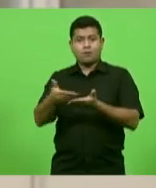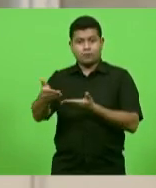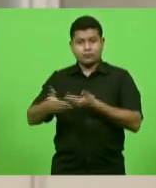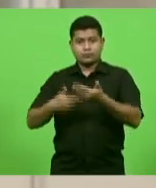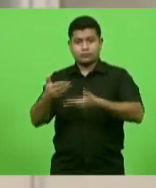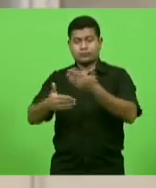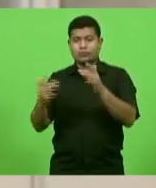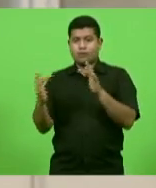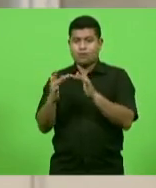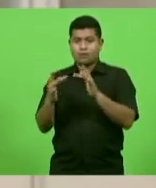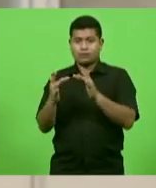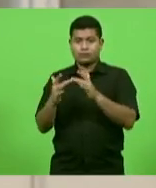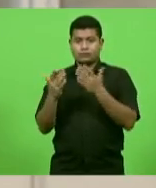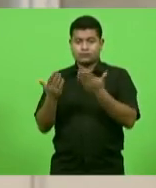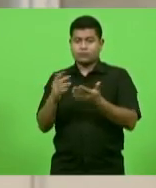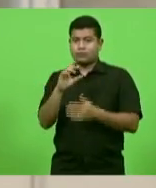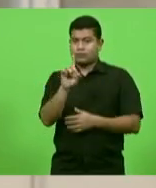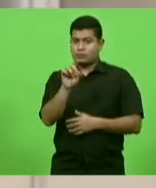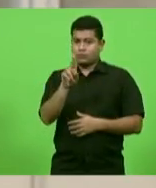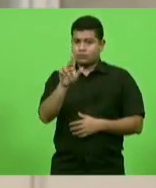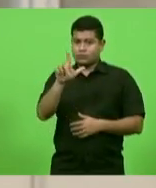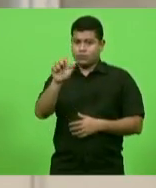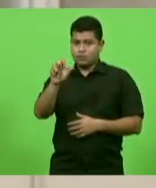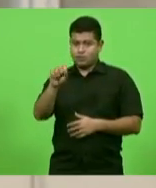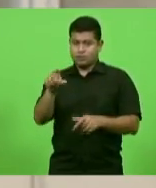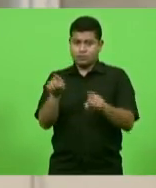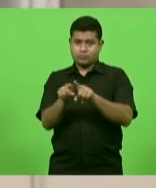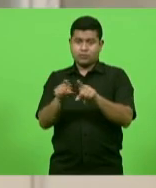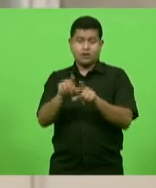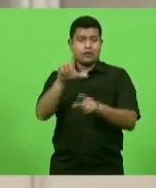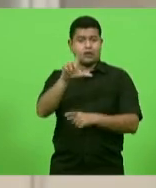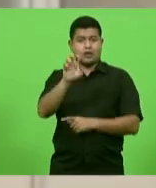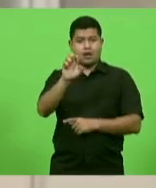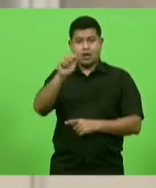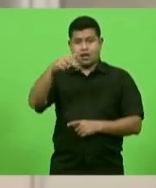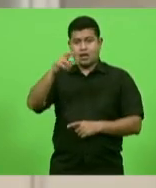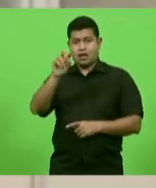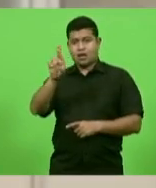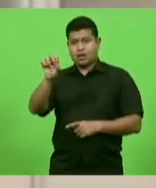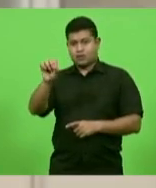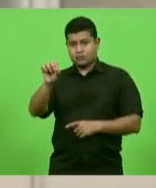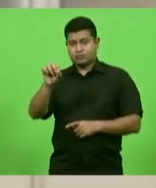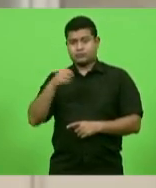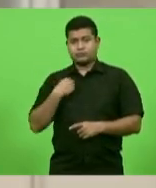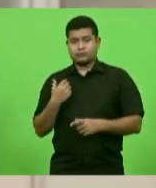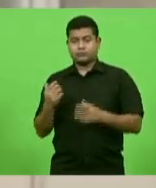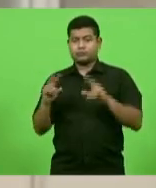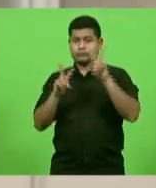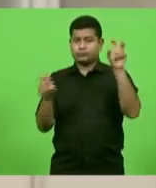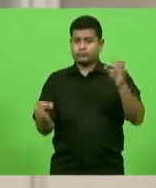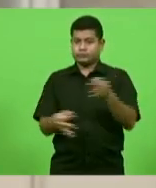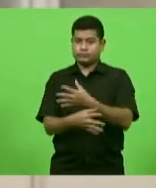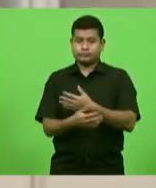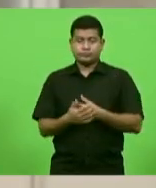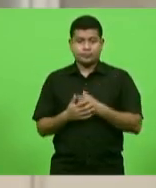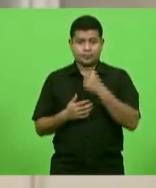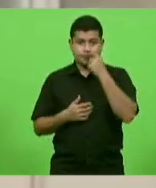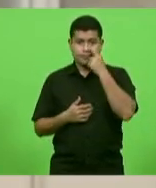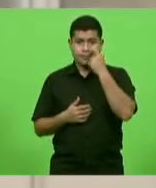transcorrer os contatos o Douglas também coleando tanto com Fábio goste fechados